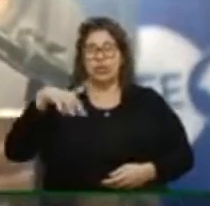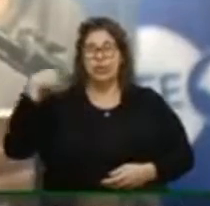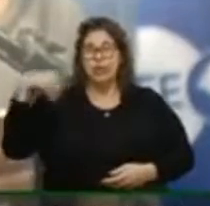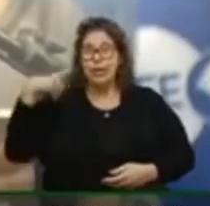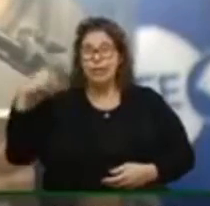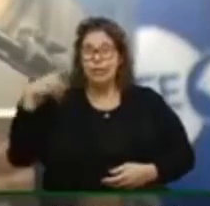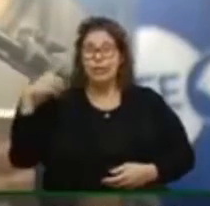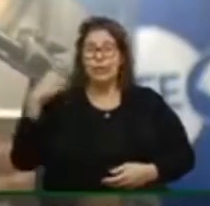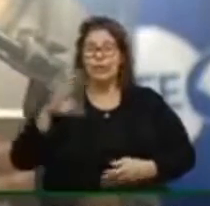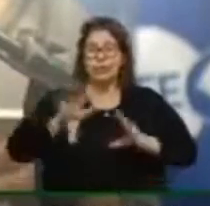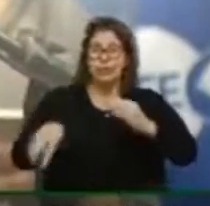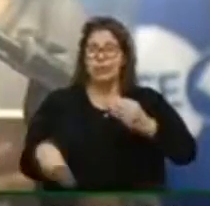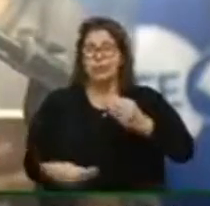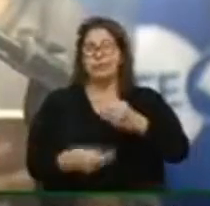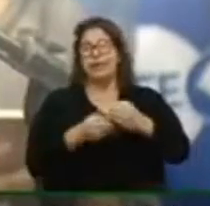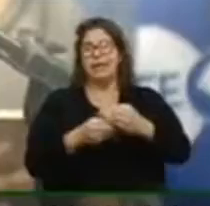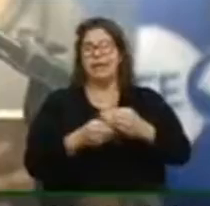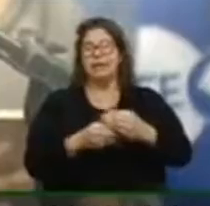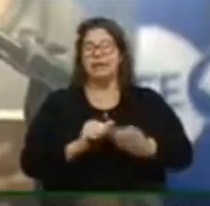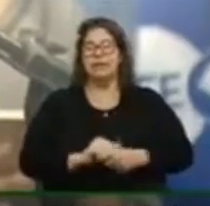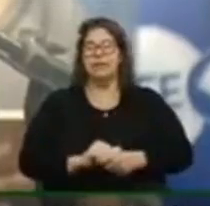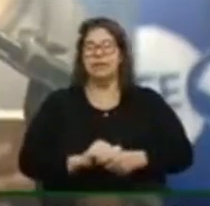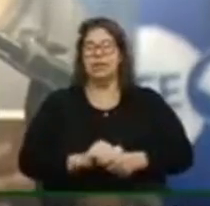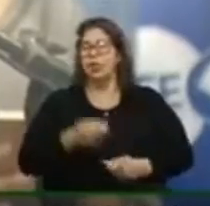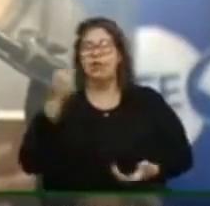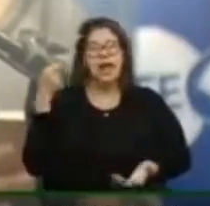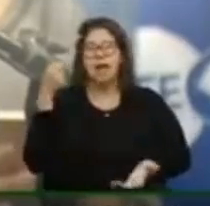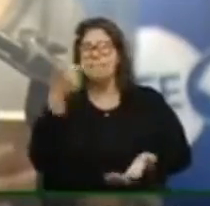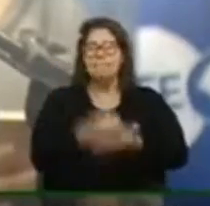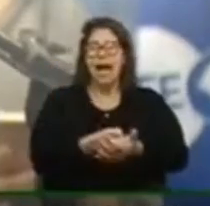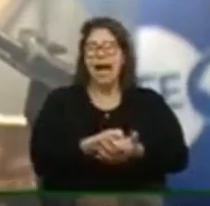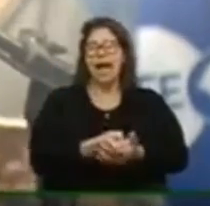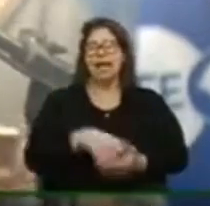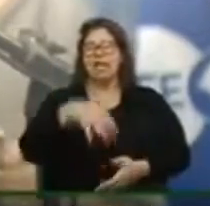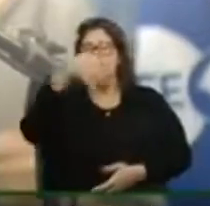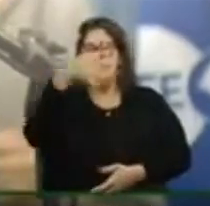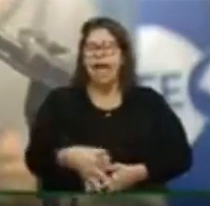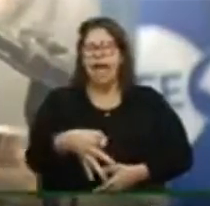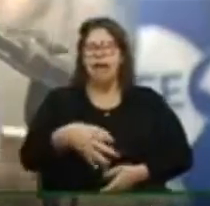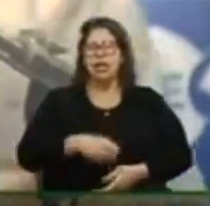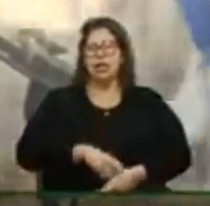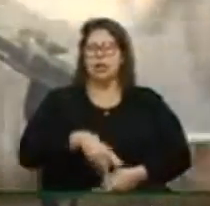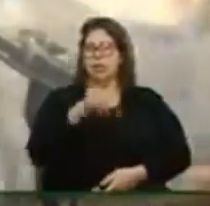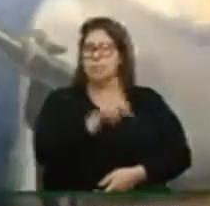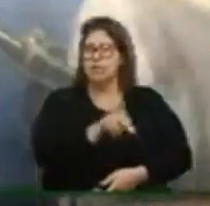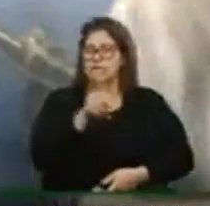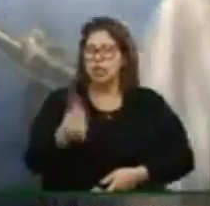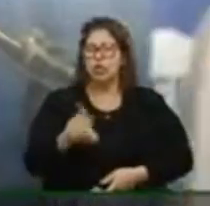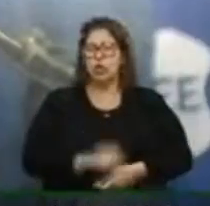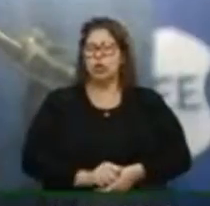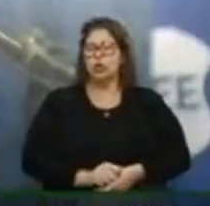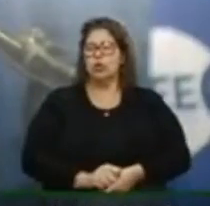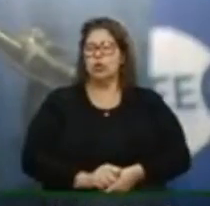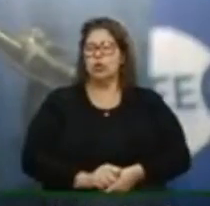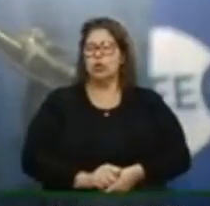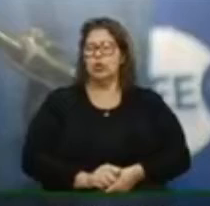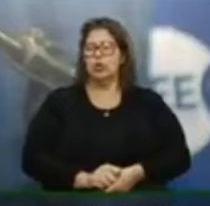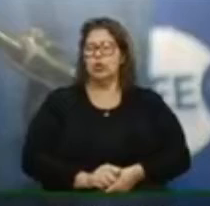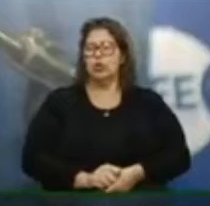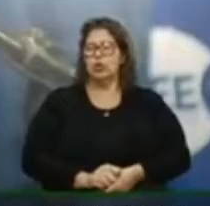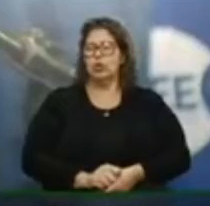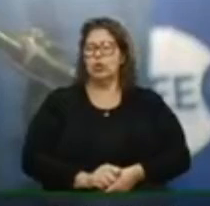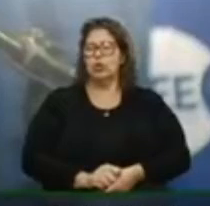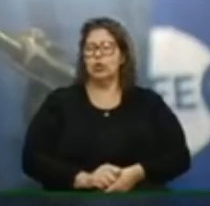em suas emendas quando ele deixa de pagar dignamente professores quando ele não honra a necessidade de nomeação